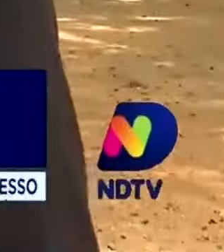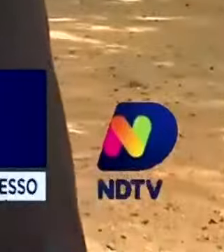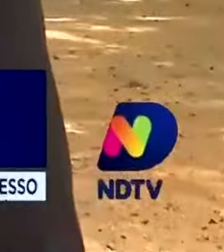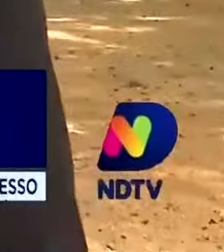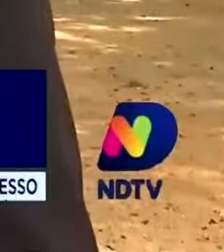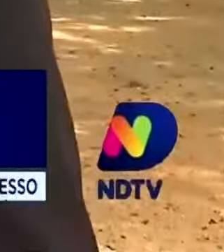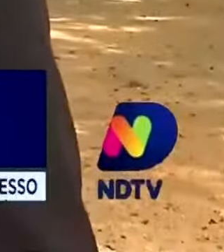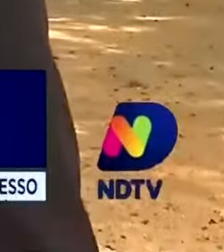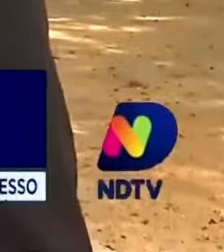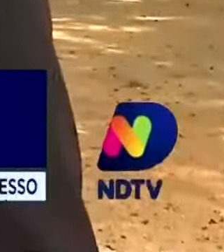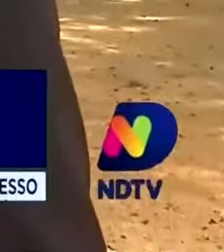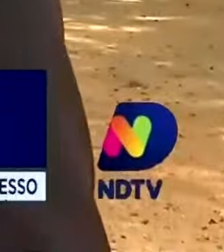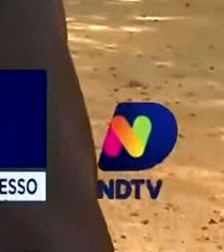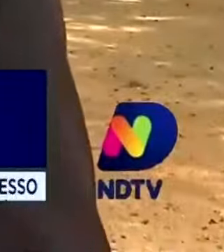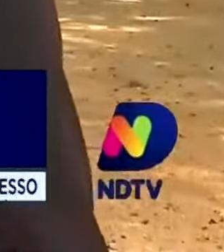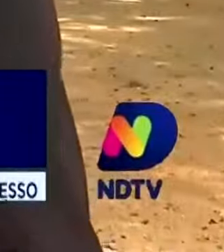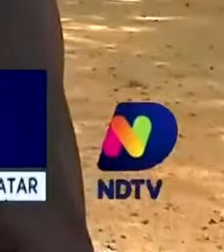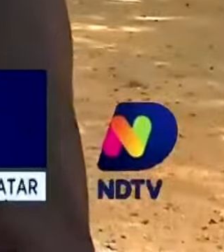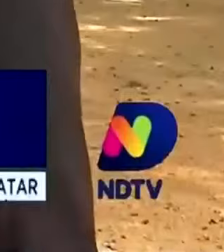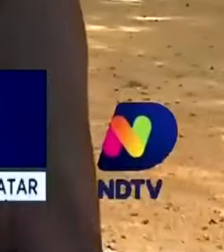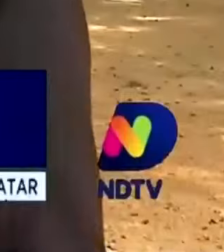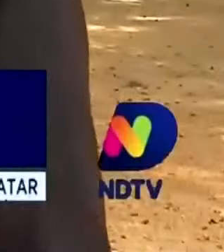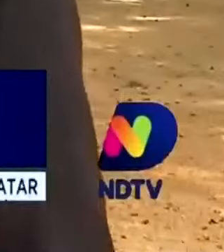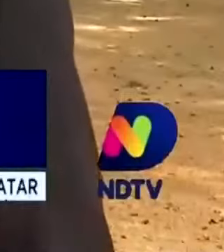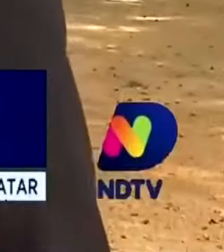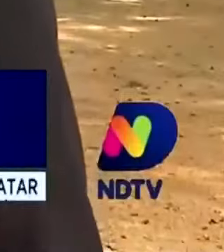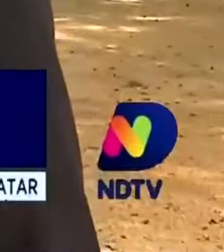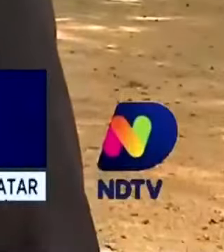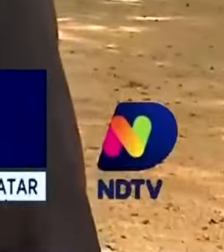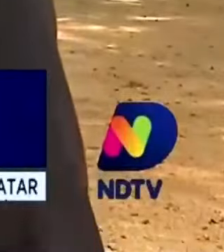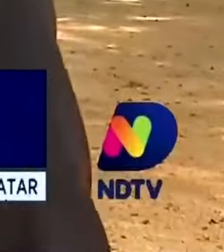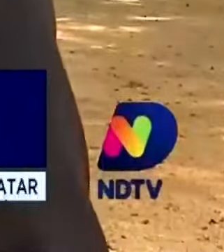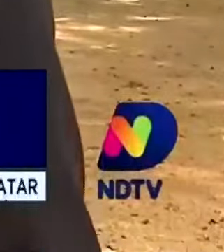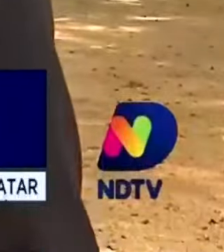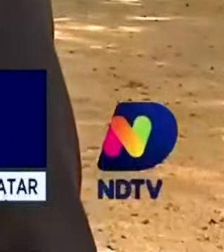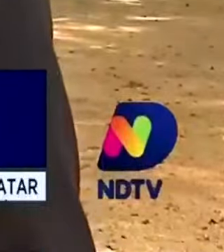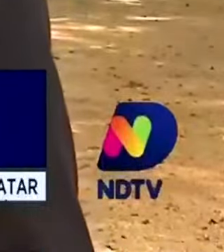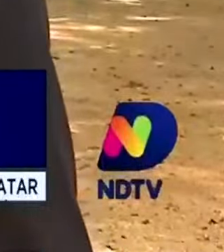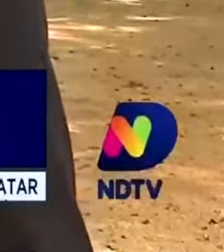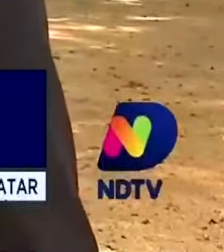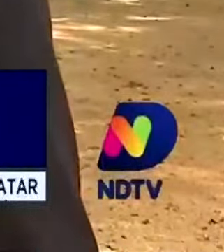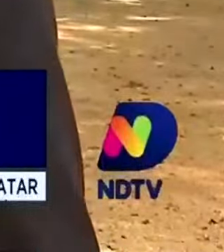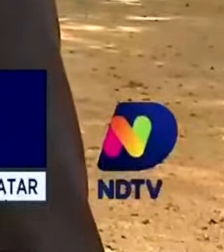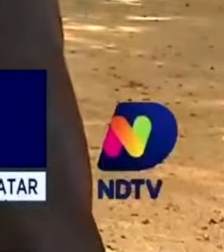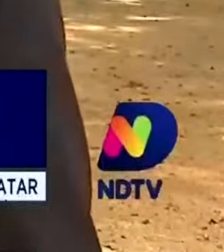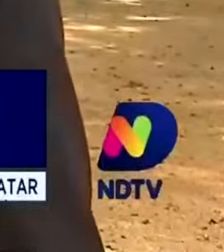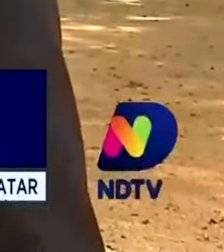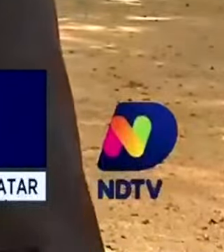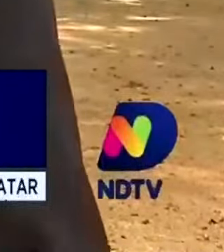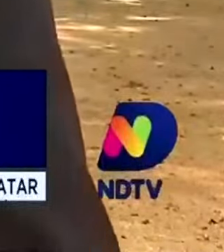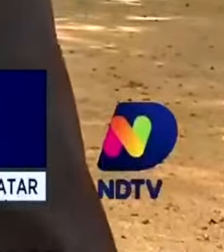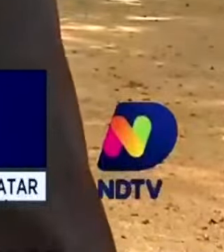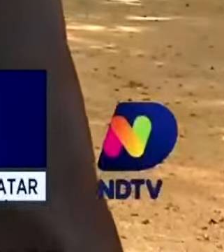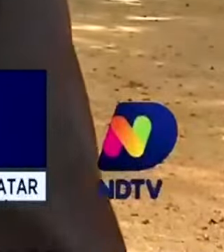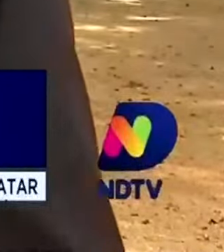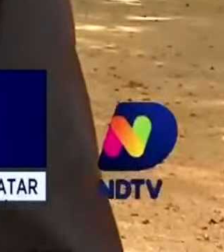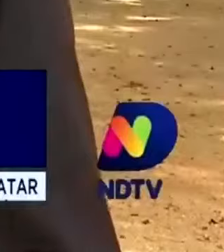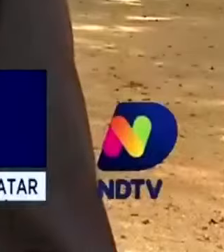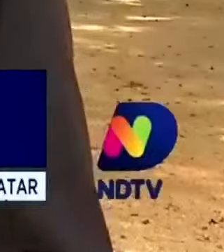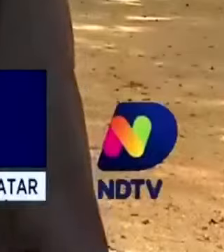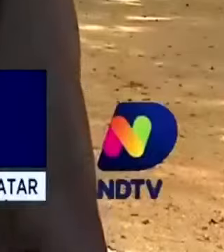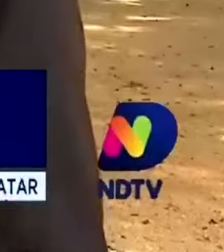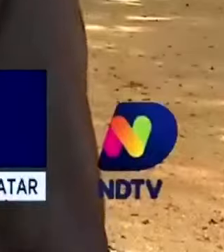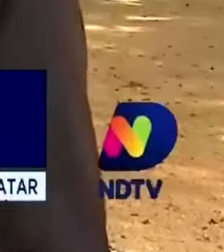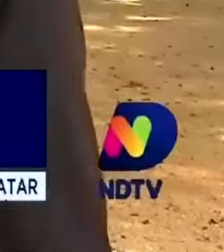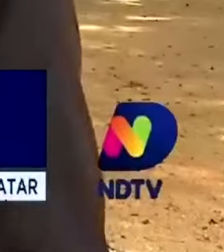policial, a longo prazo, uma sensação de insegurança, o que é muito ruim também, porque quando você tem um Estado que começa a se